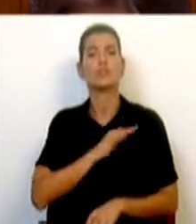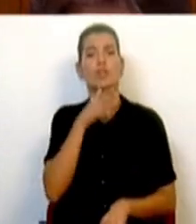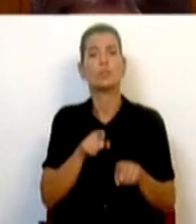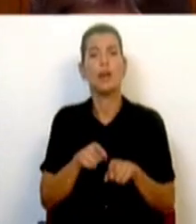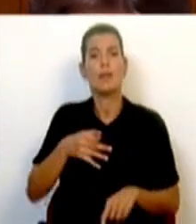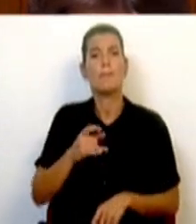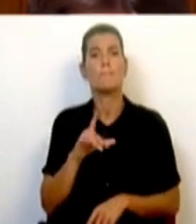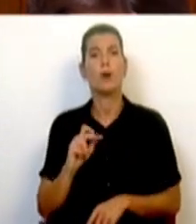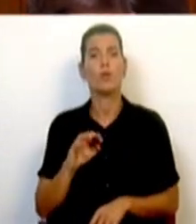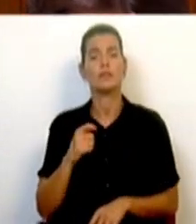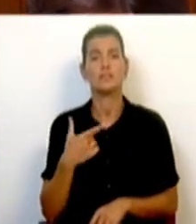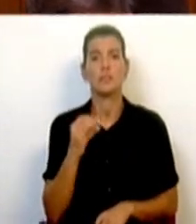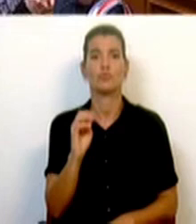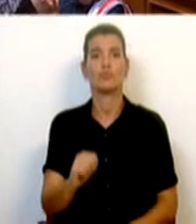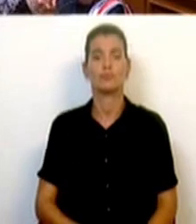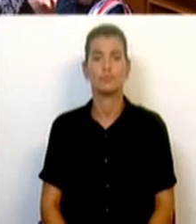Santos.